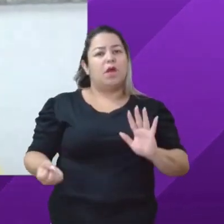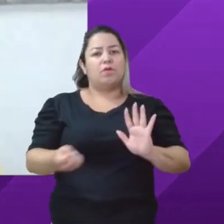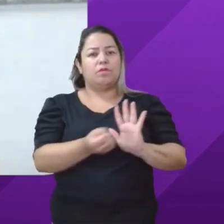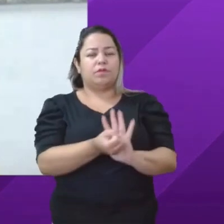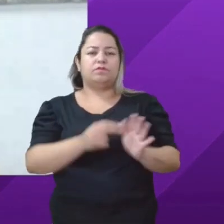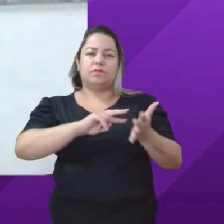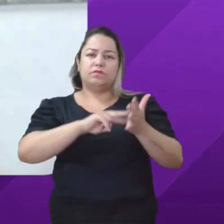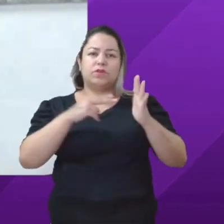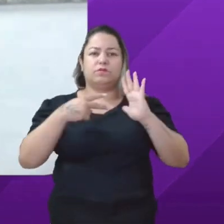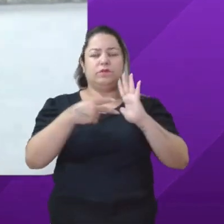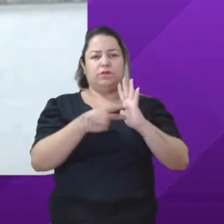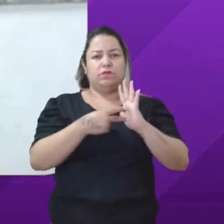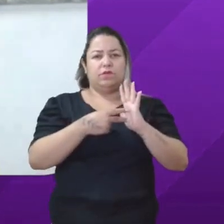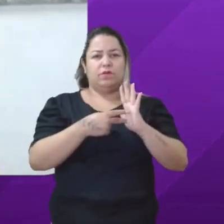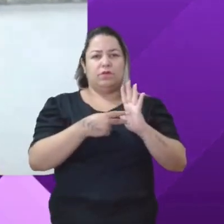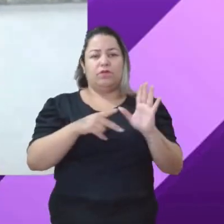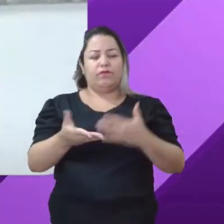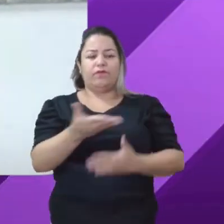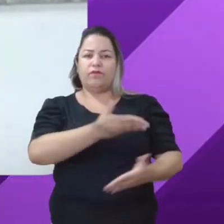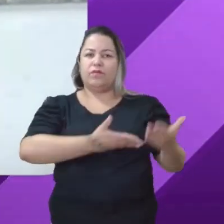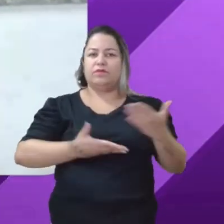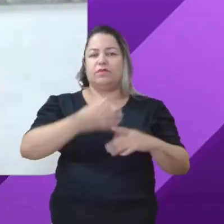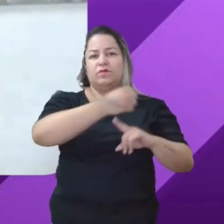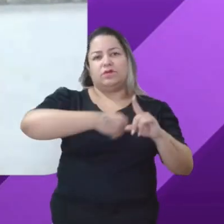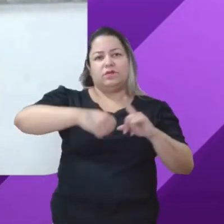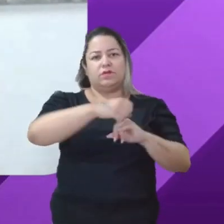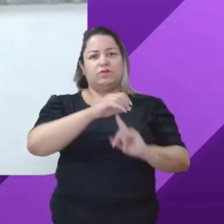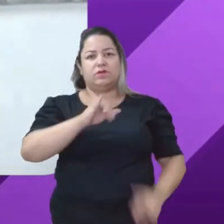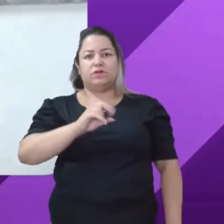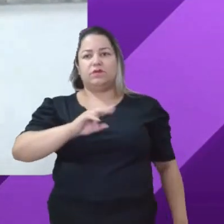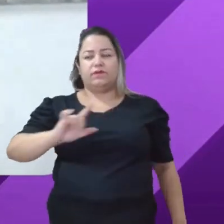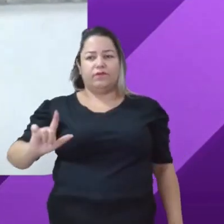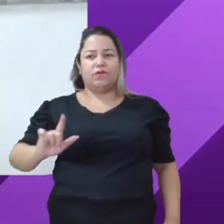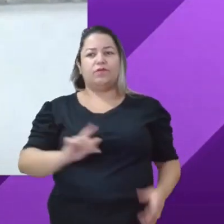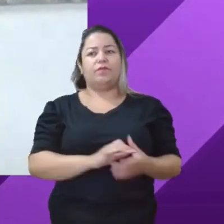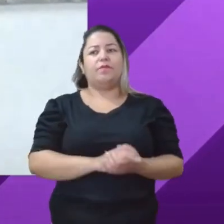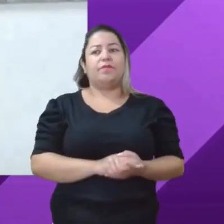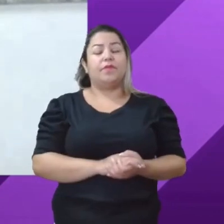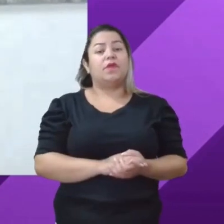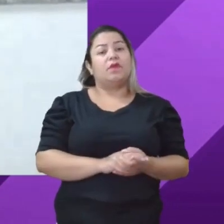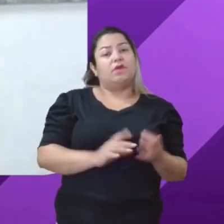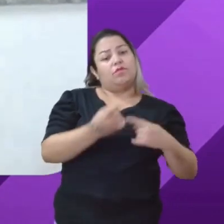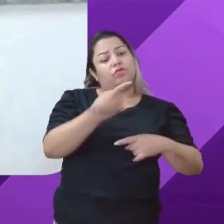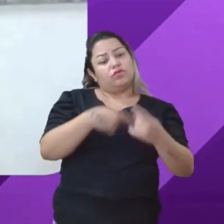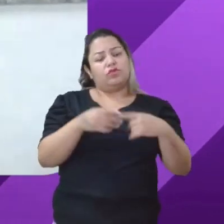muito significativo o envolvimento da sociedade civil em